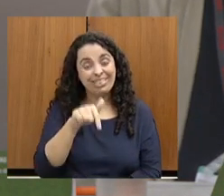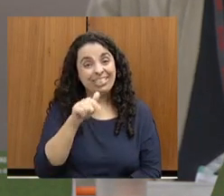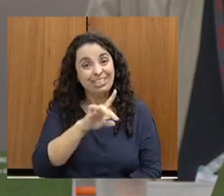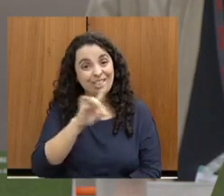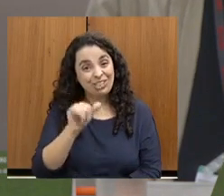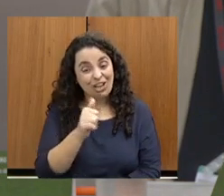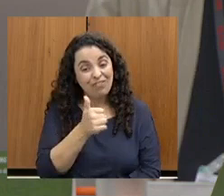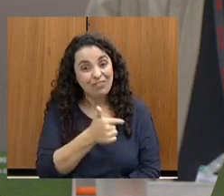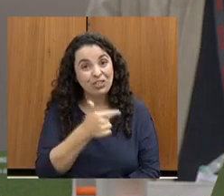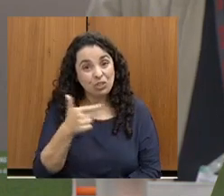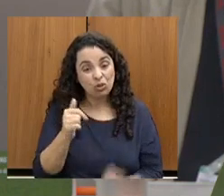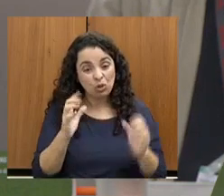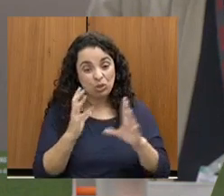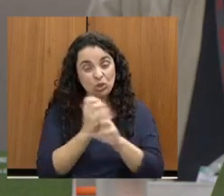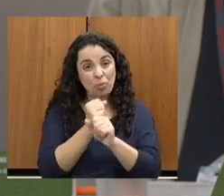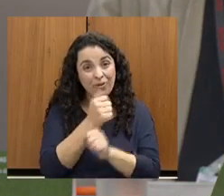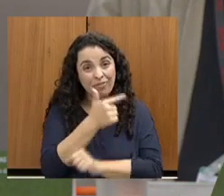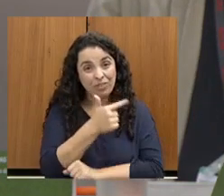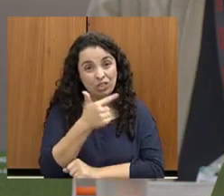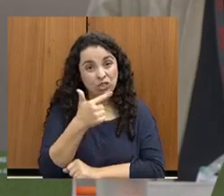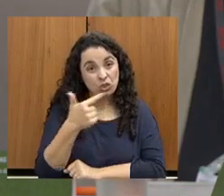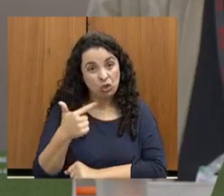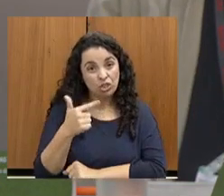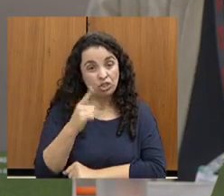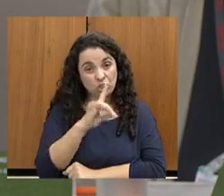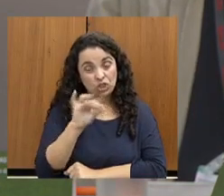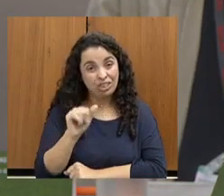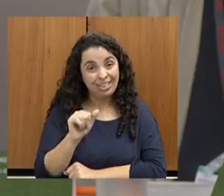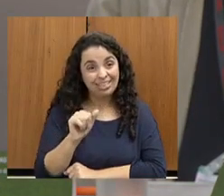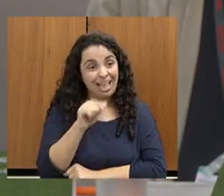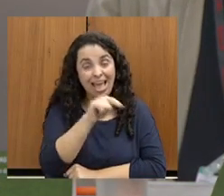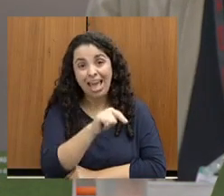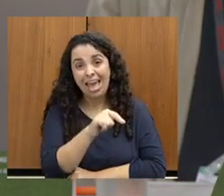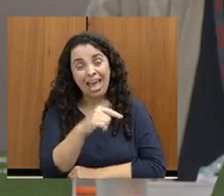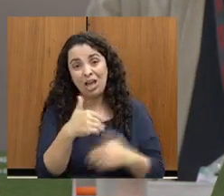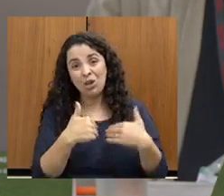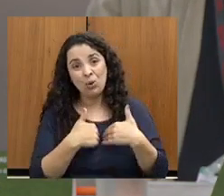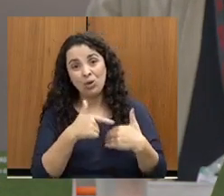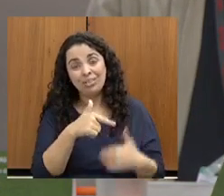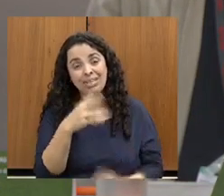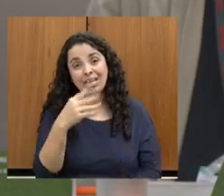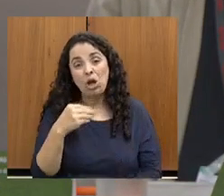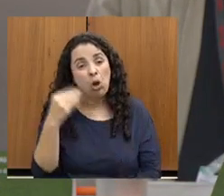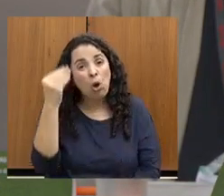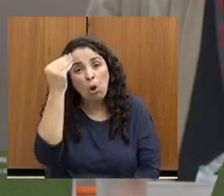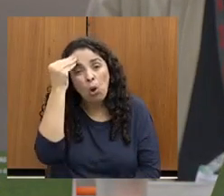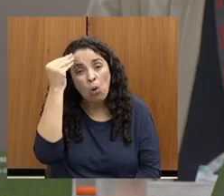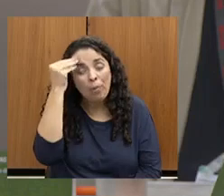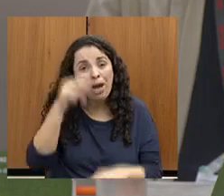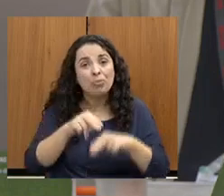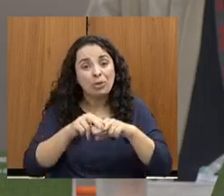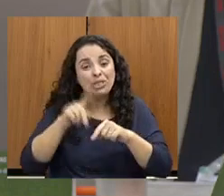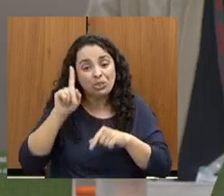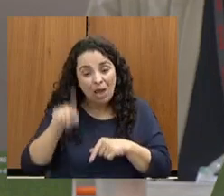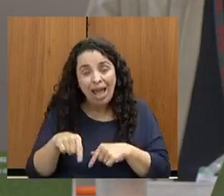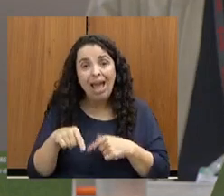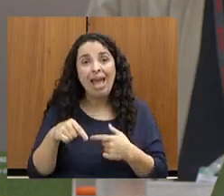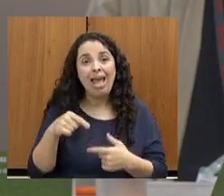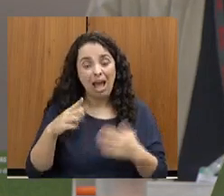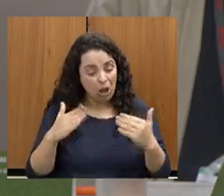culpa porque o autista sente muita culpa de ser autista e de ser como é.